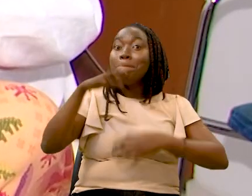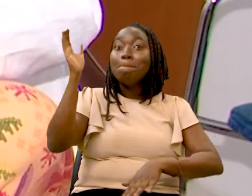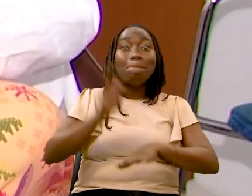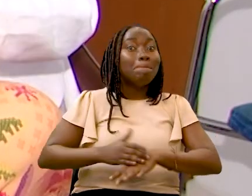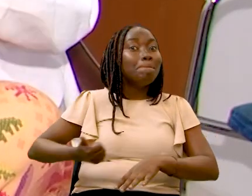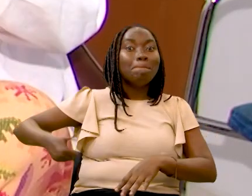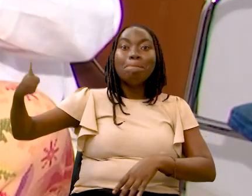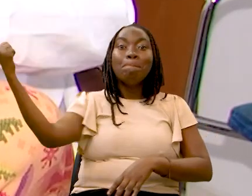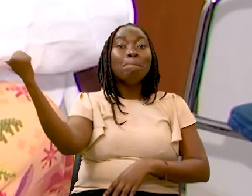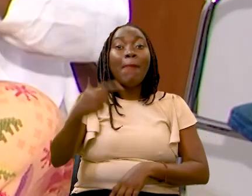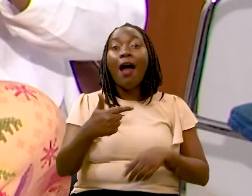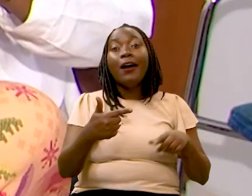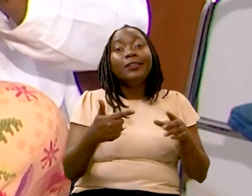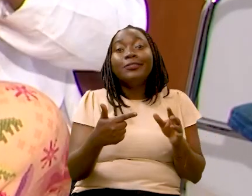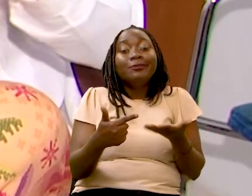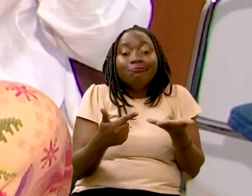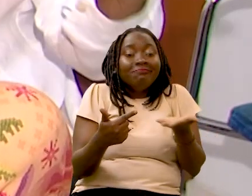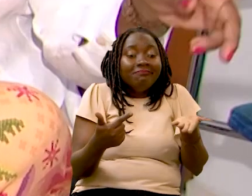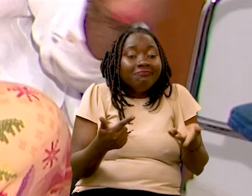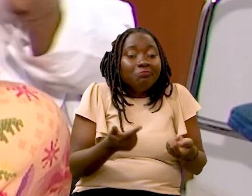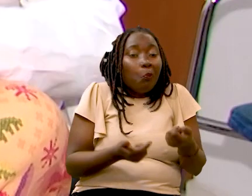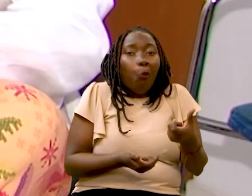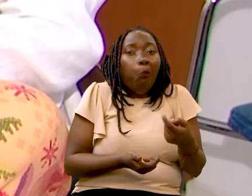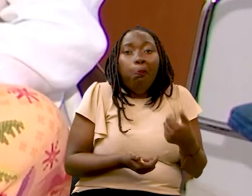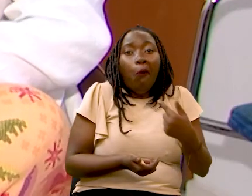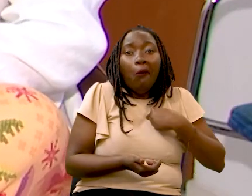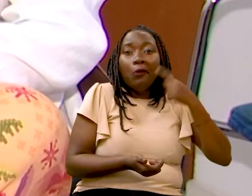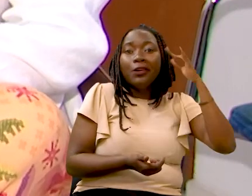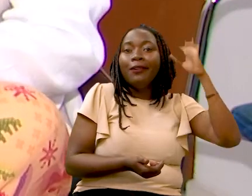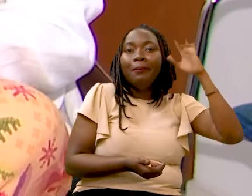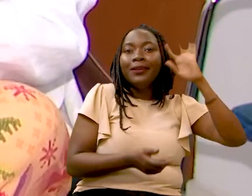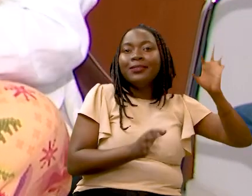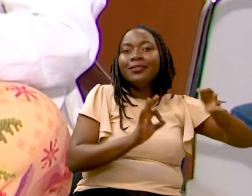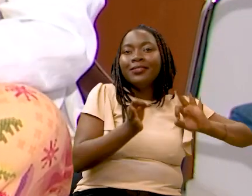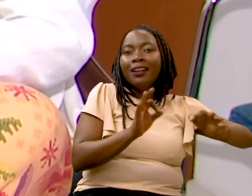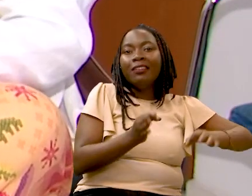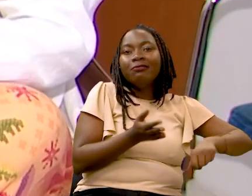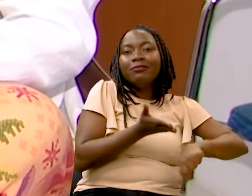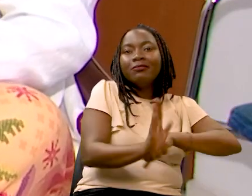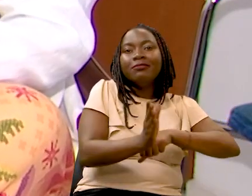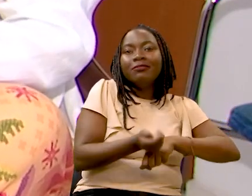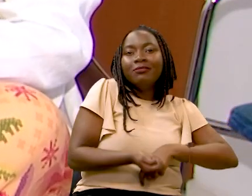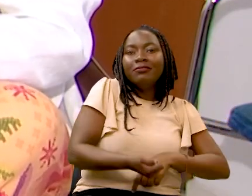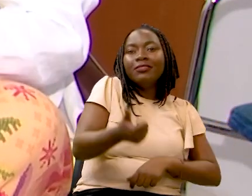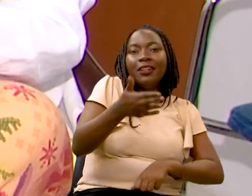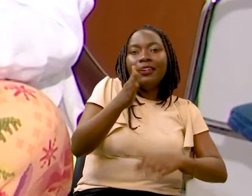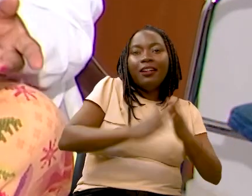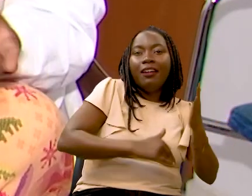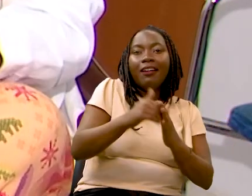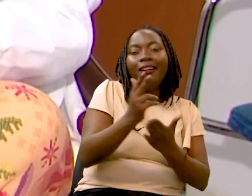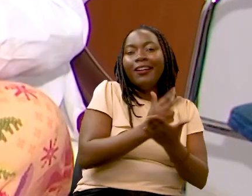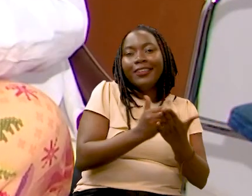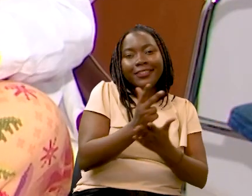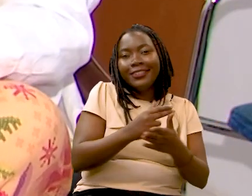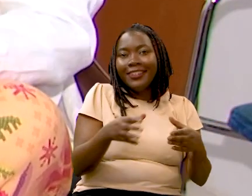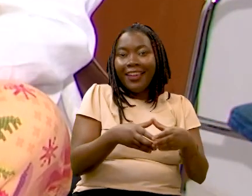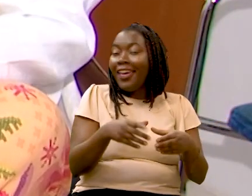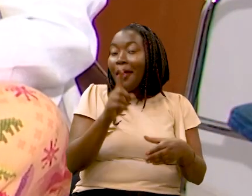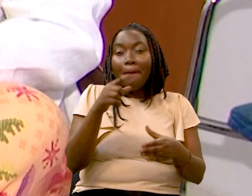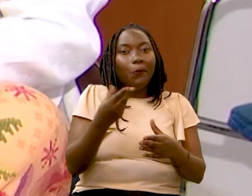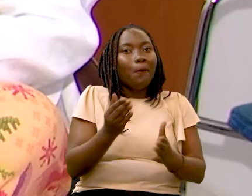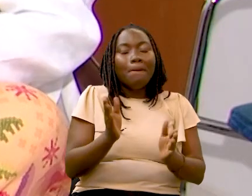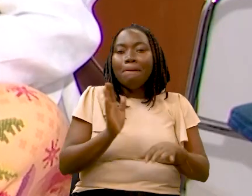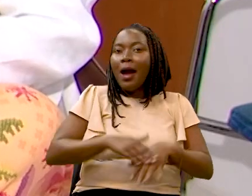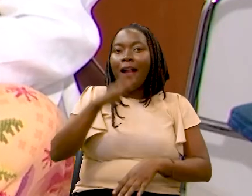poderia impactar tão mais do que simplesmente pelo o pouco que eu estava pensando em fazer, dar uma oficina de desenho de pintura